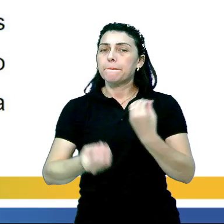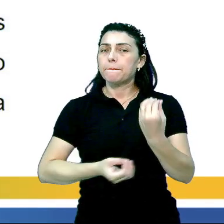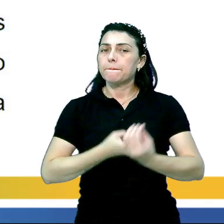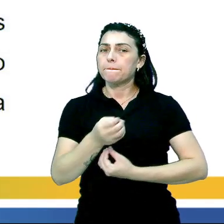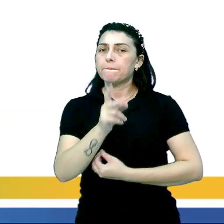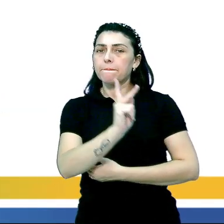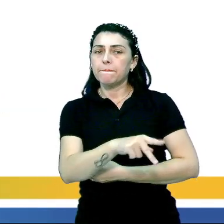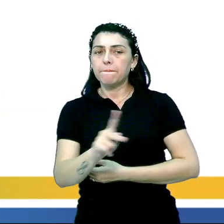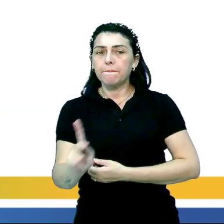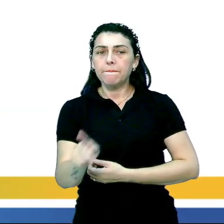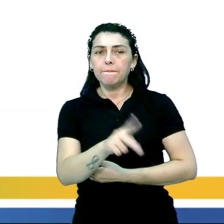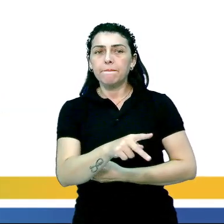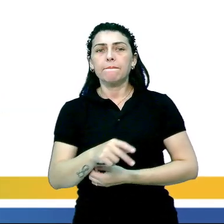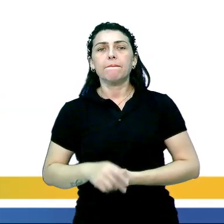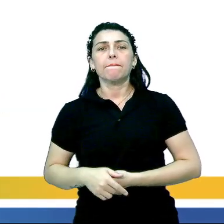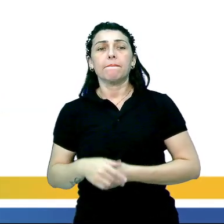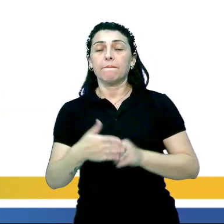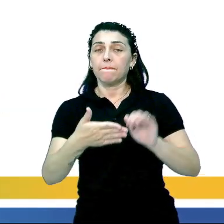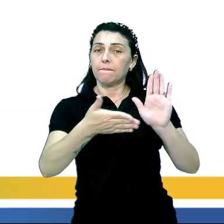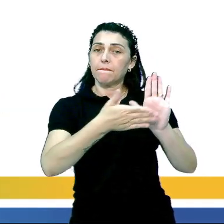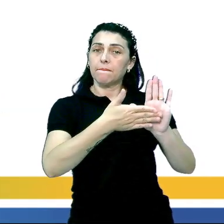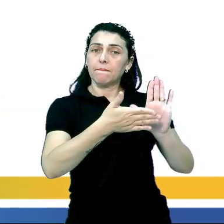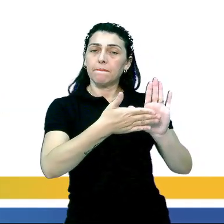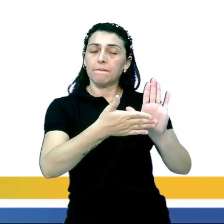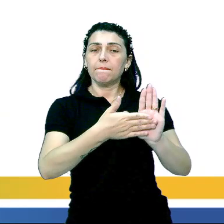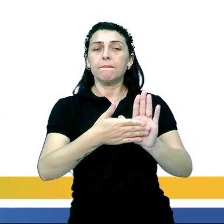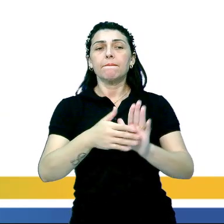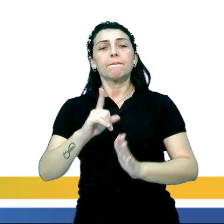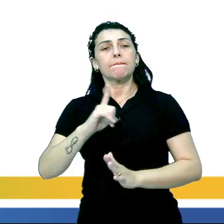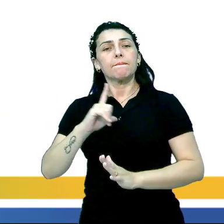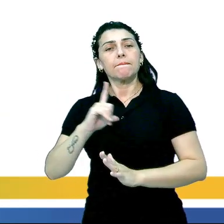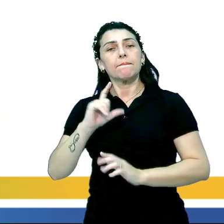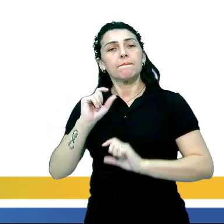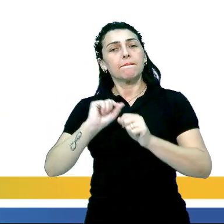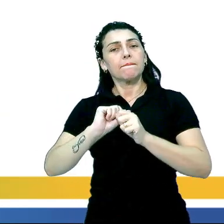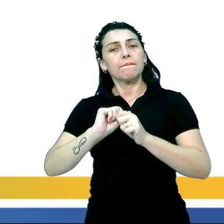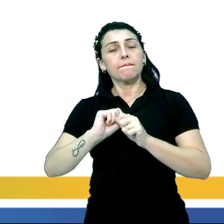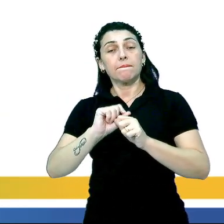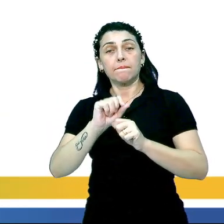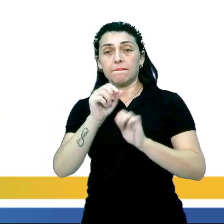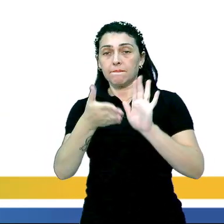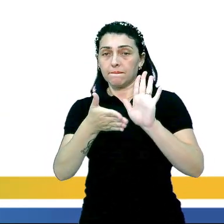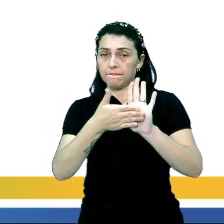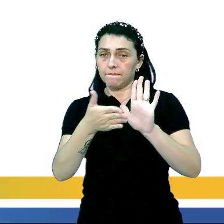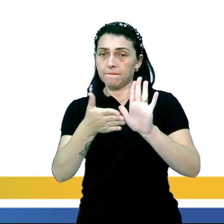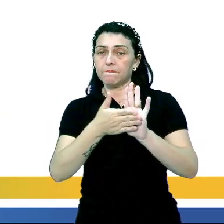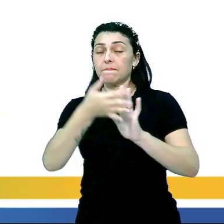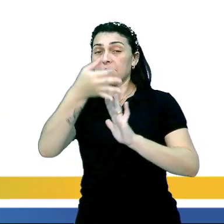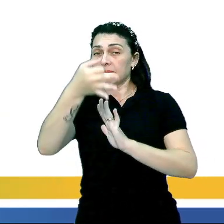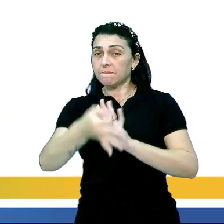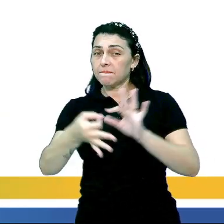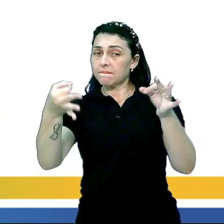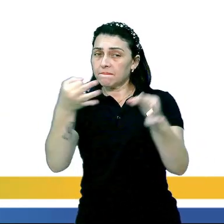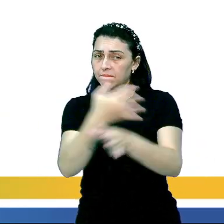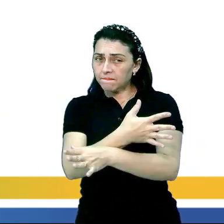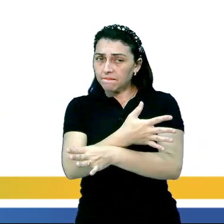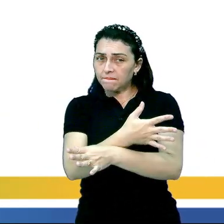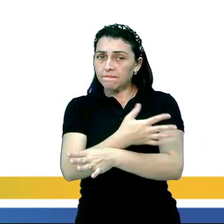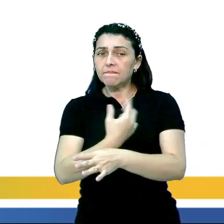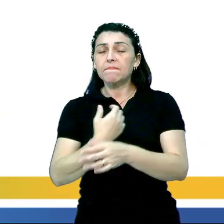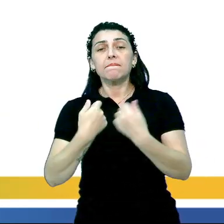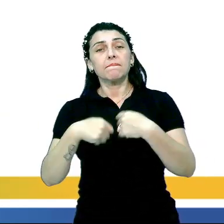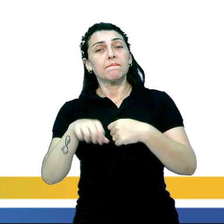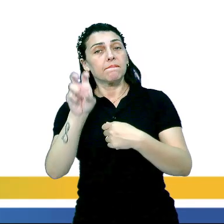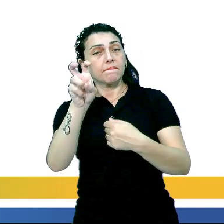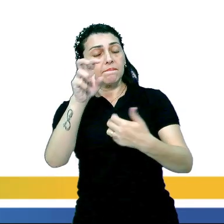isso, professora? Então, assim, ó, na proposta de intervenção, nós já vimos que eu tenho o conectivo,